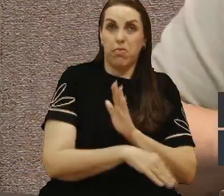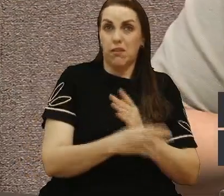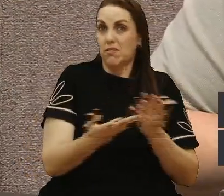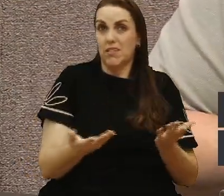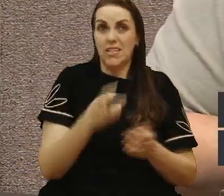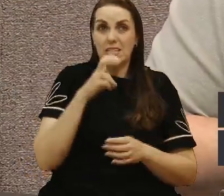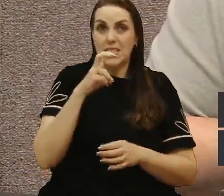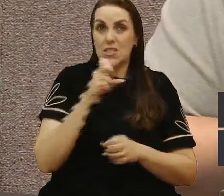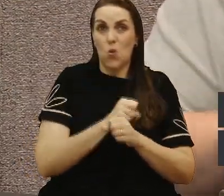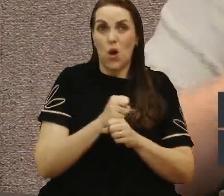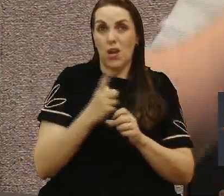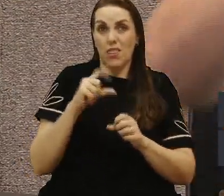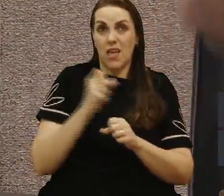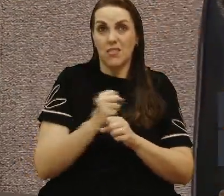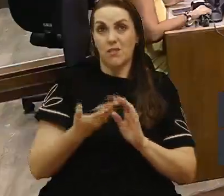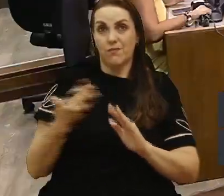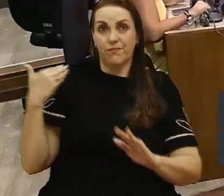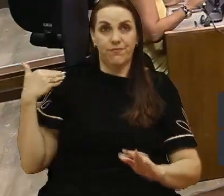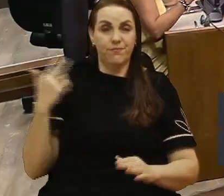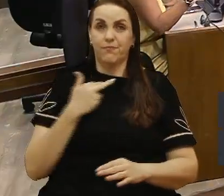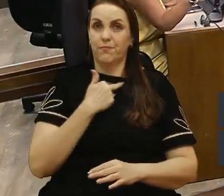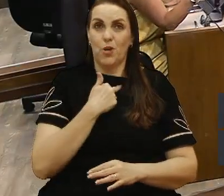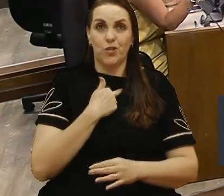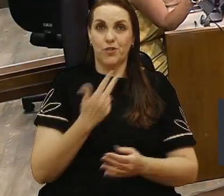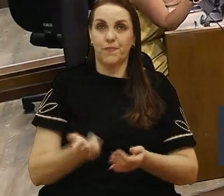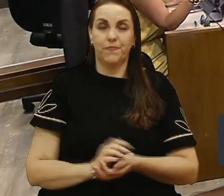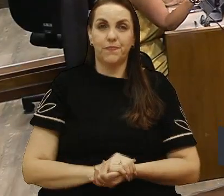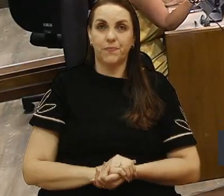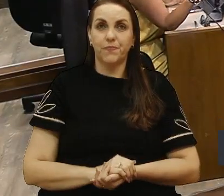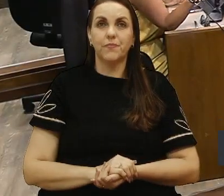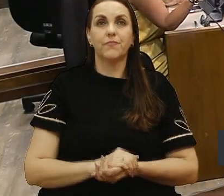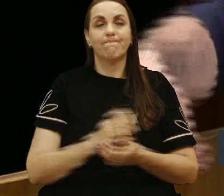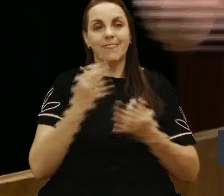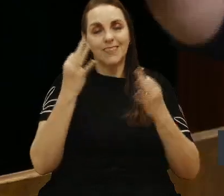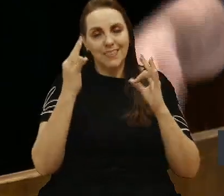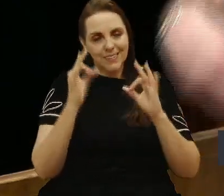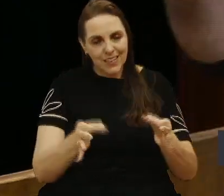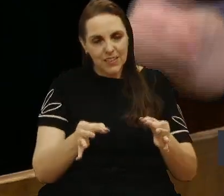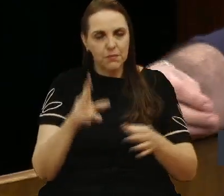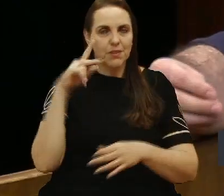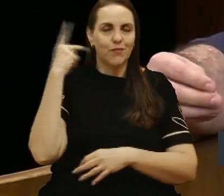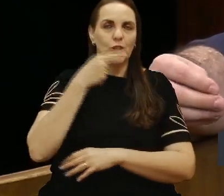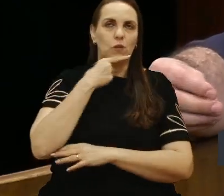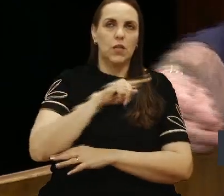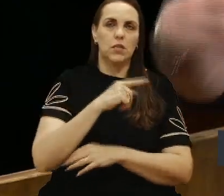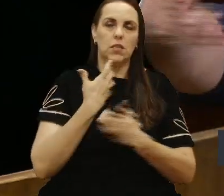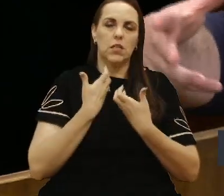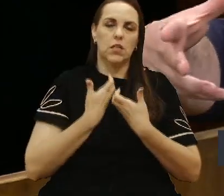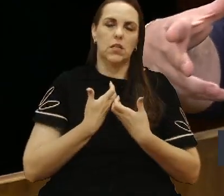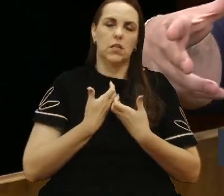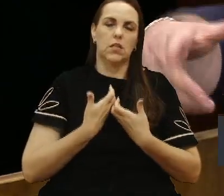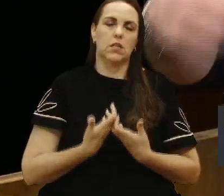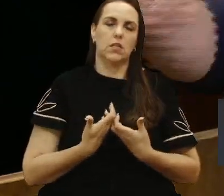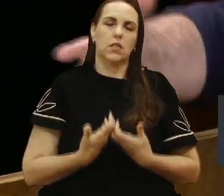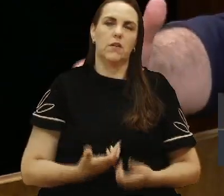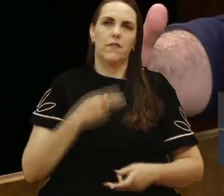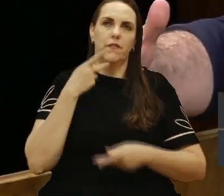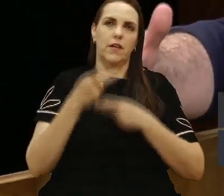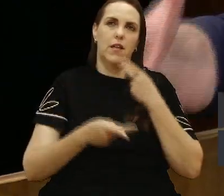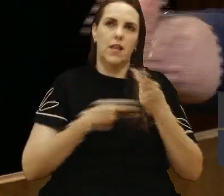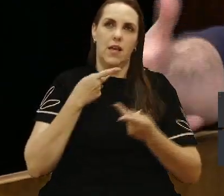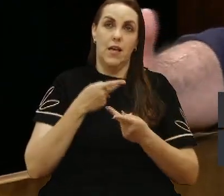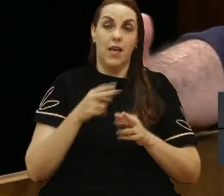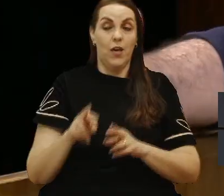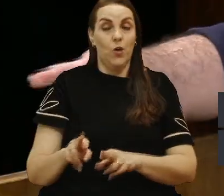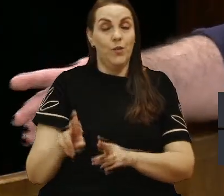10 anos atrás. Obrigado. Exatamente, vereador Caleb. A gente cansa de falar. Eu espero que o senhor agora, como líder